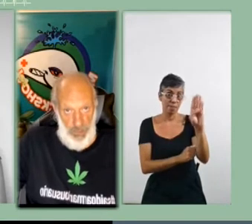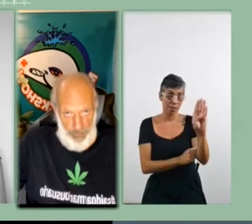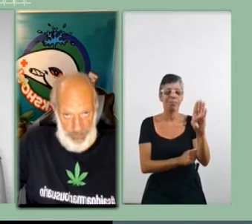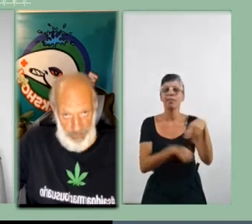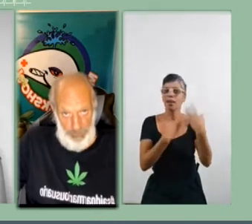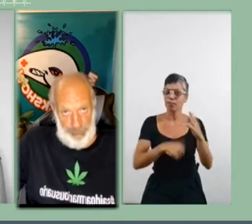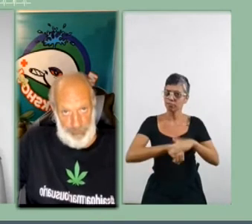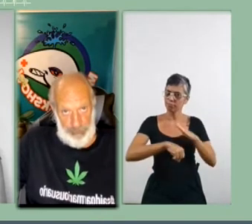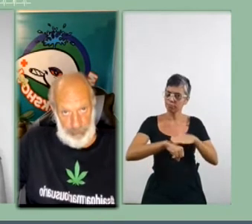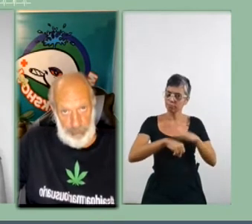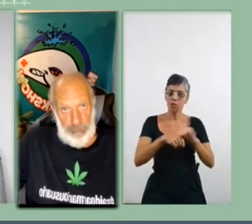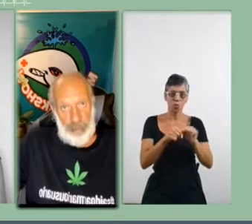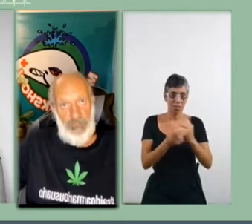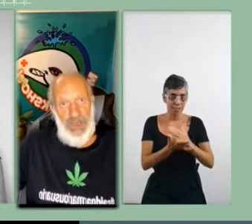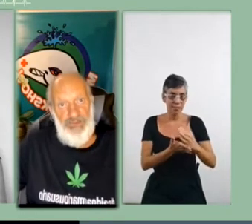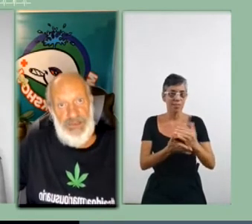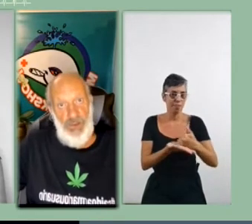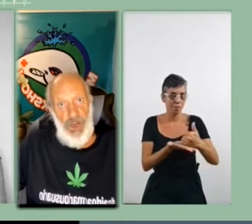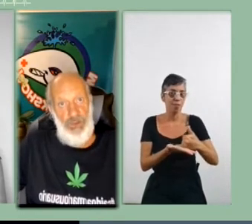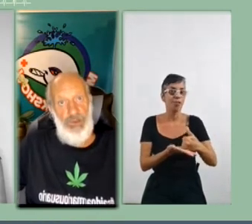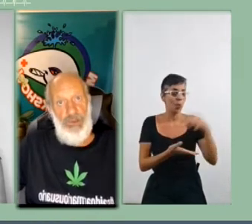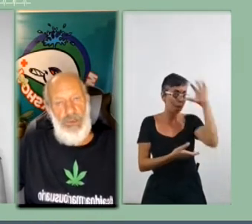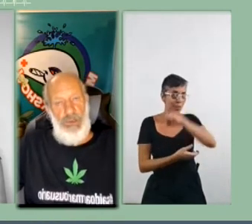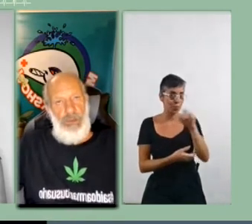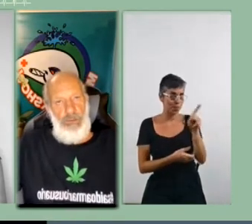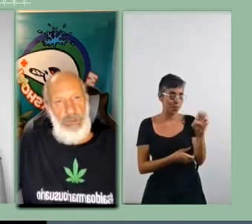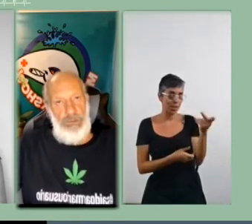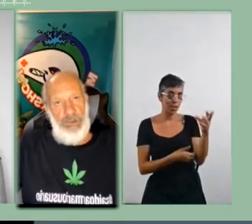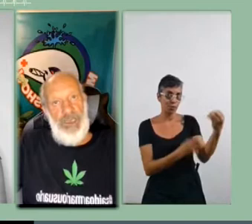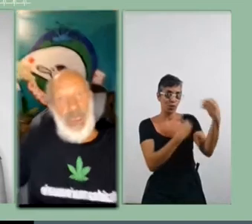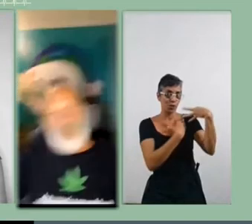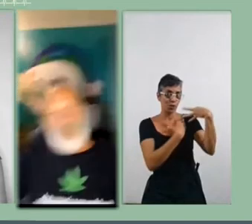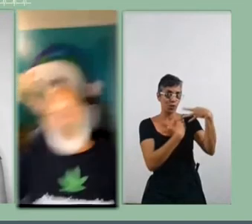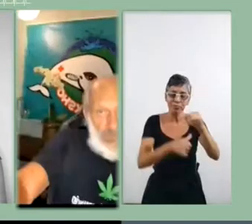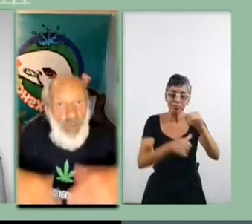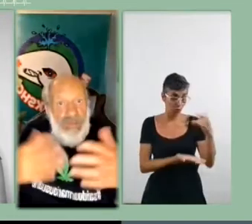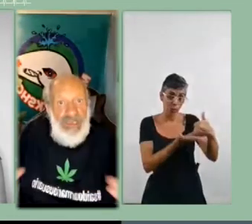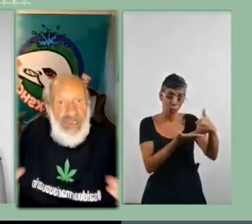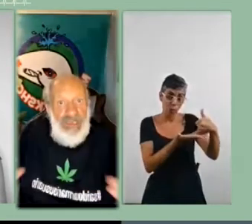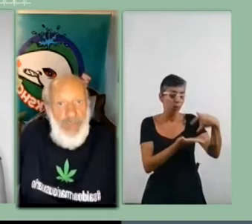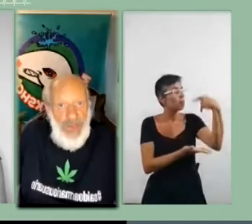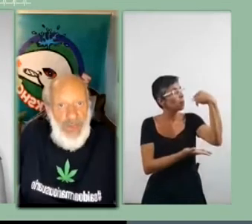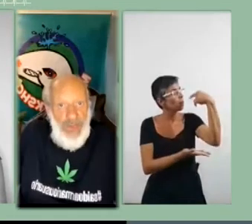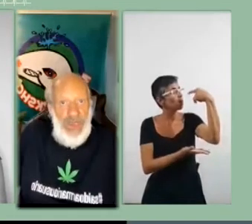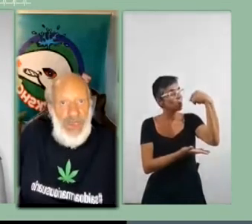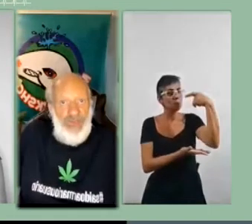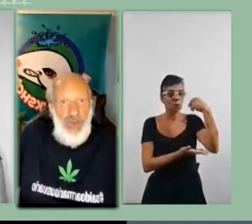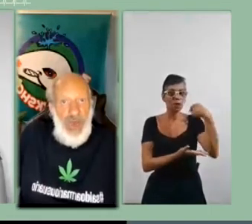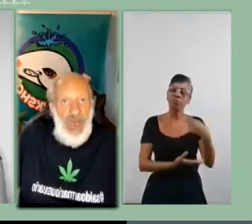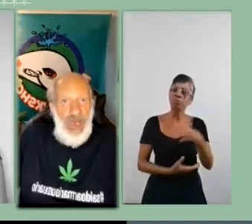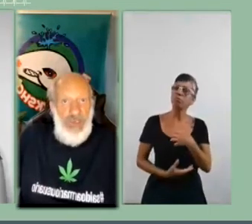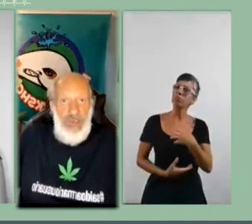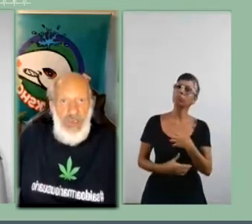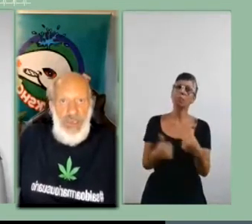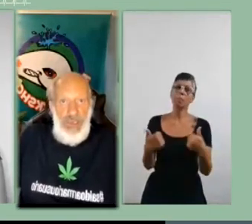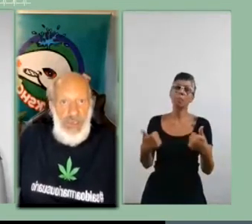com o Pedro a fazer o óleo. E aí comecei a me dar bem, não precisei mais